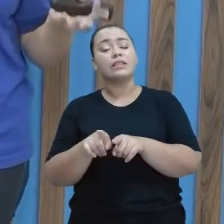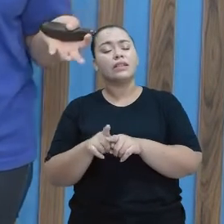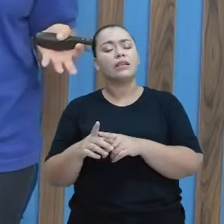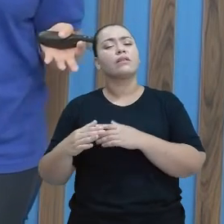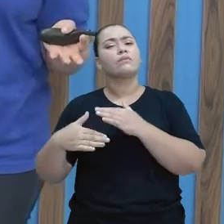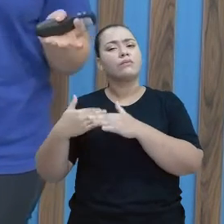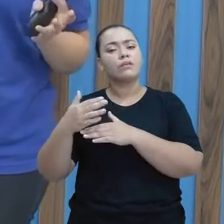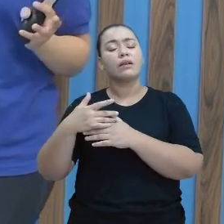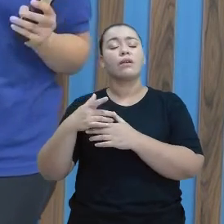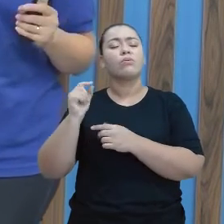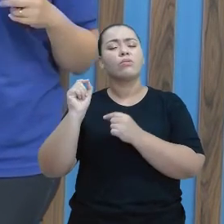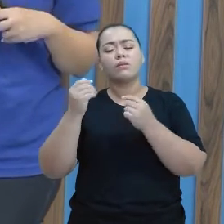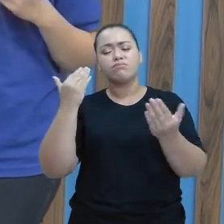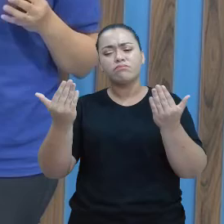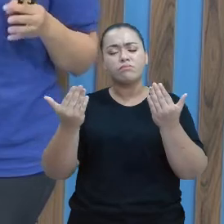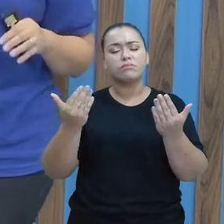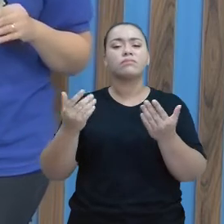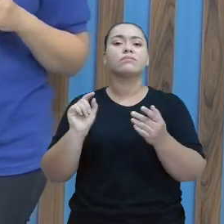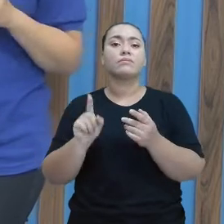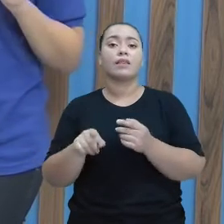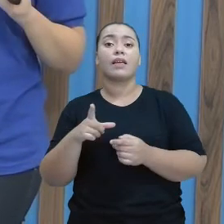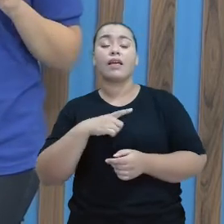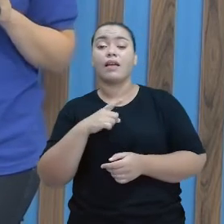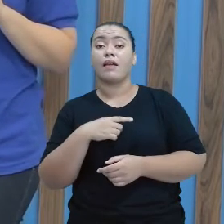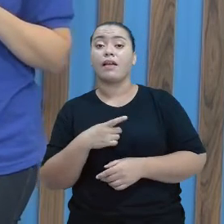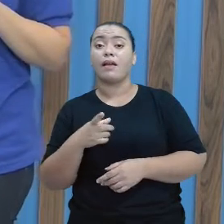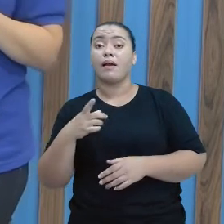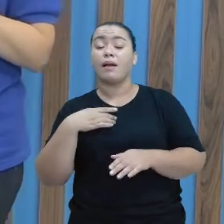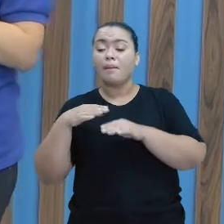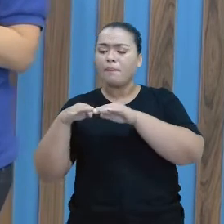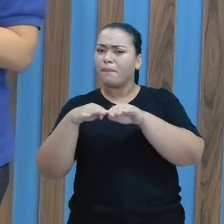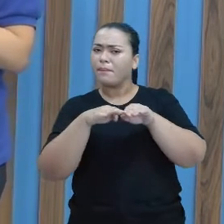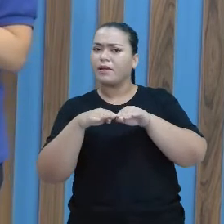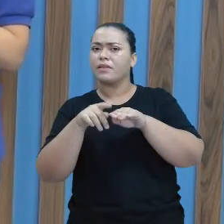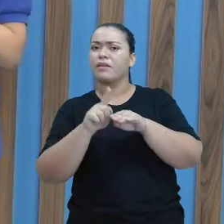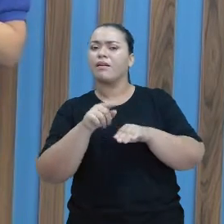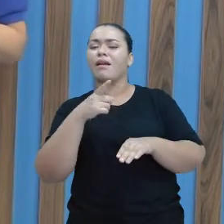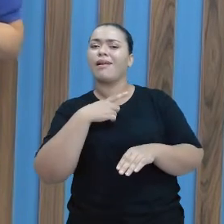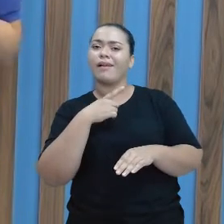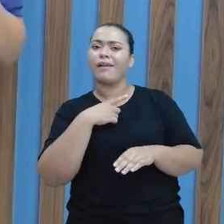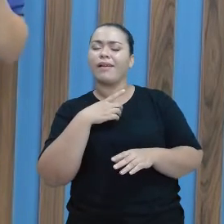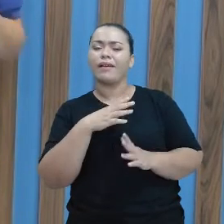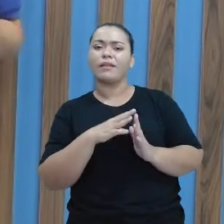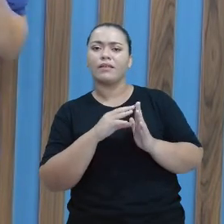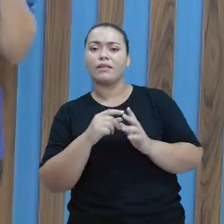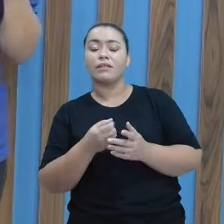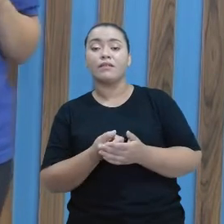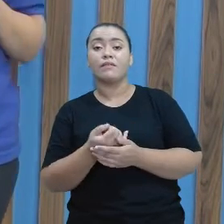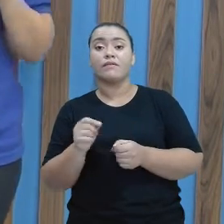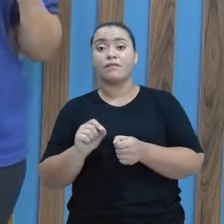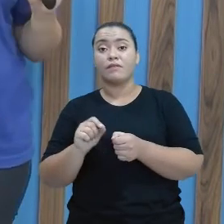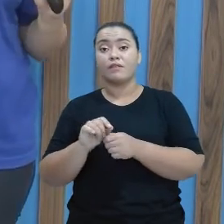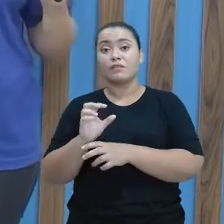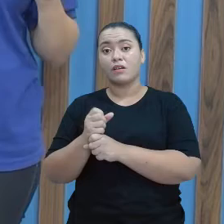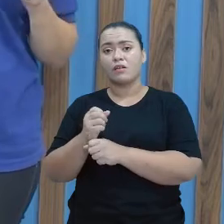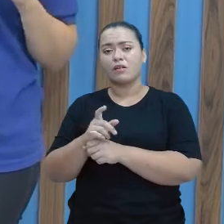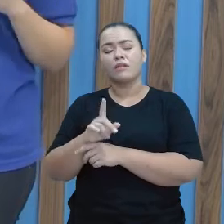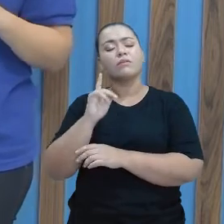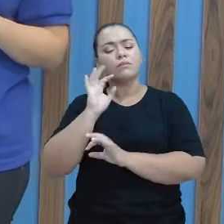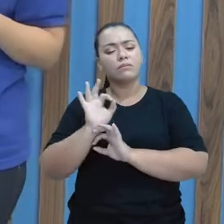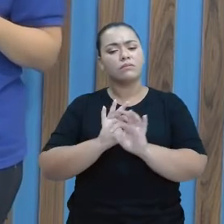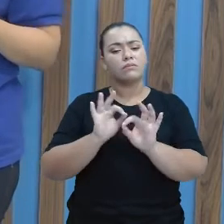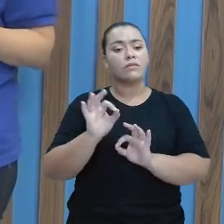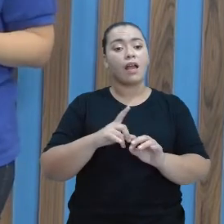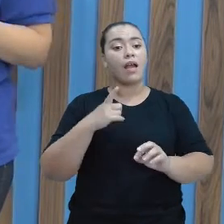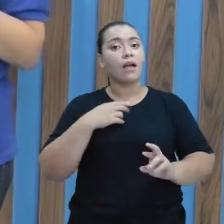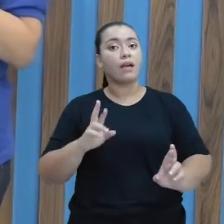de razão, depois vendo que existe um padrão de comportamento, e quando a gente vai confeccionando sem pretensão nenhuma